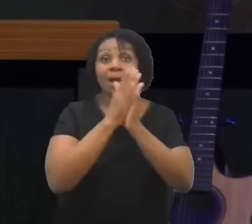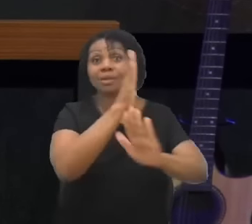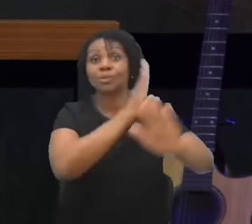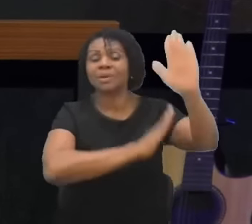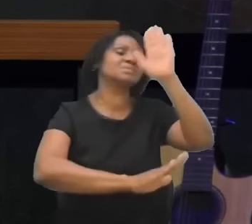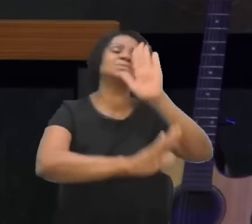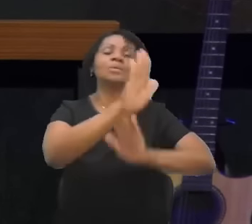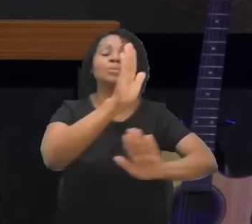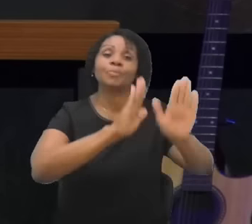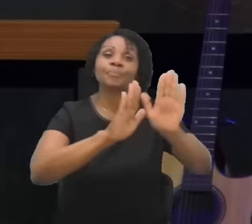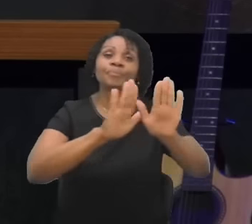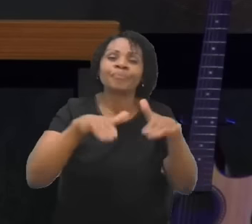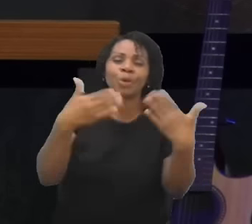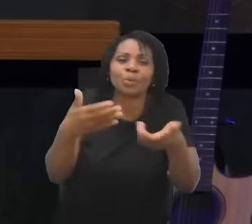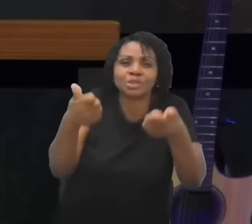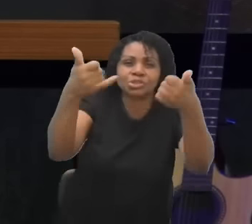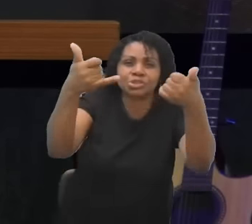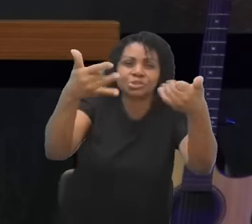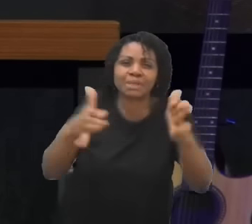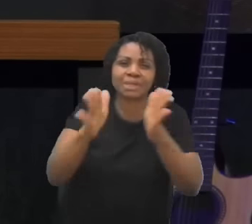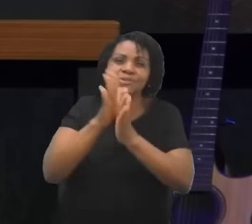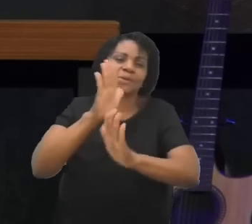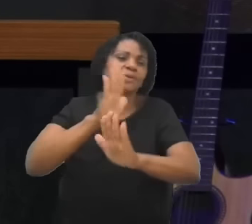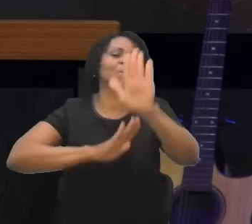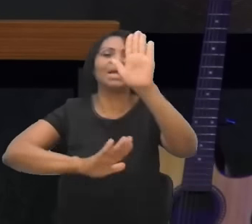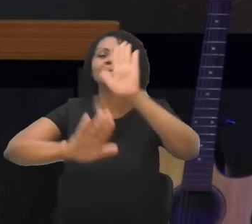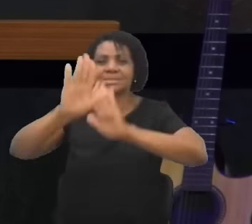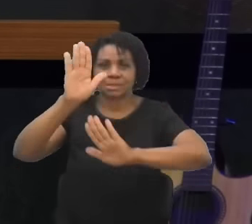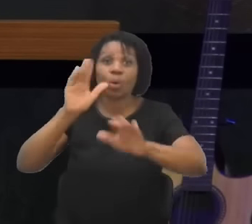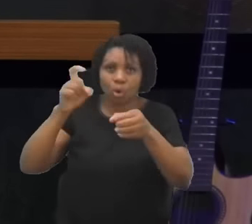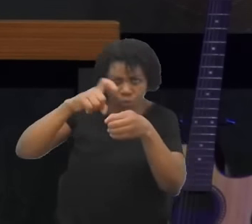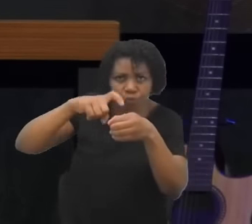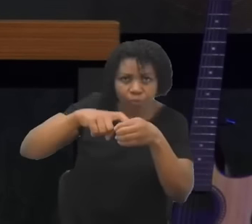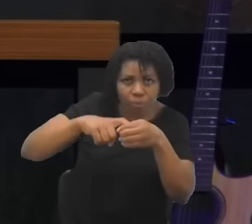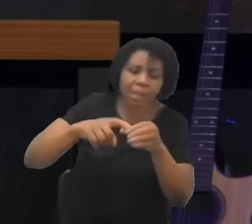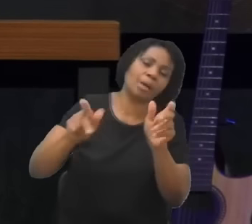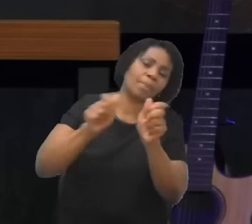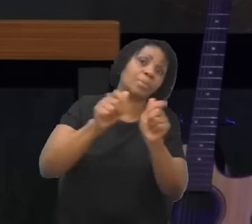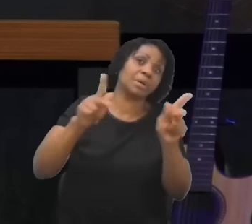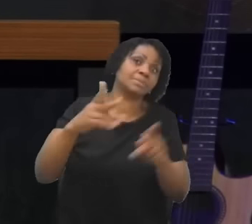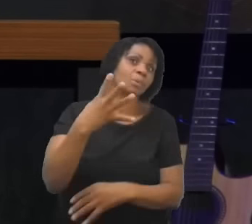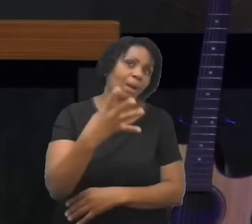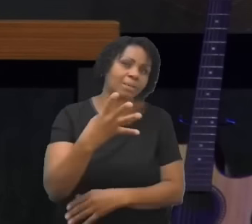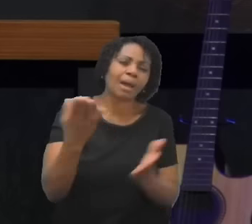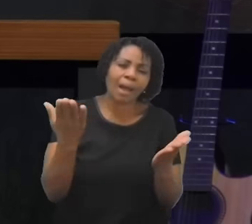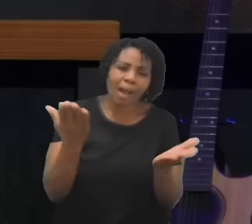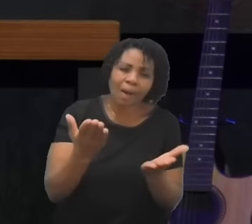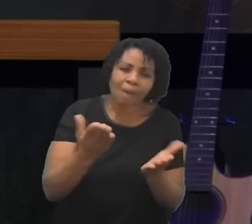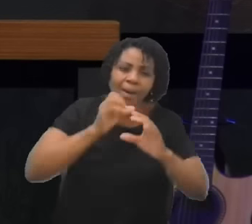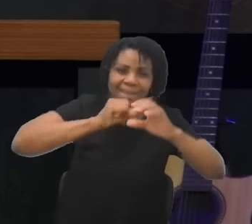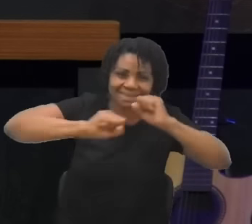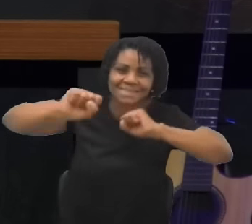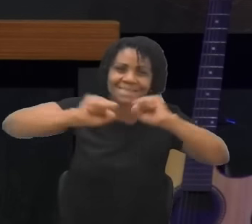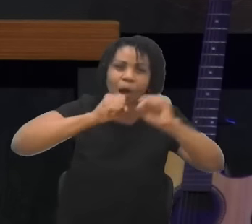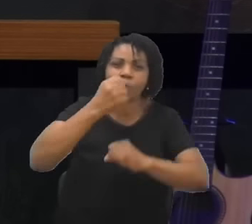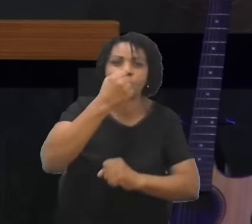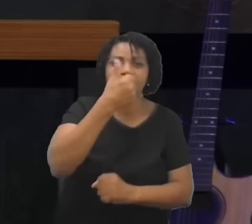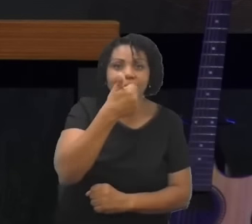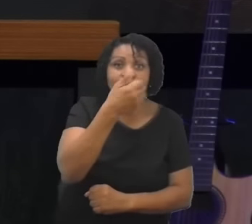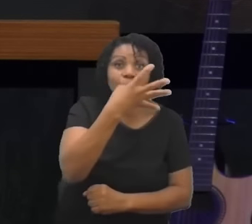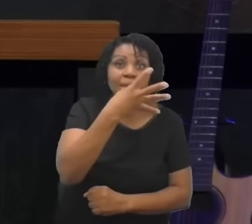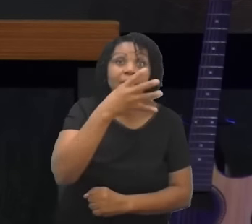adoração. E quando a gente fala de adoração, nós vamos voltar para Apocalipse 4, mas eu gostaria que você fosse no Salmo